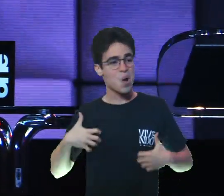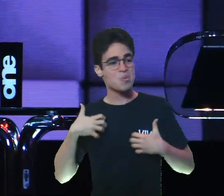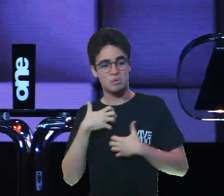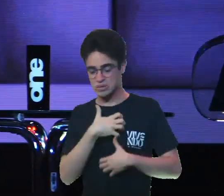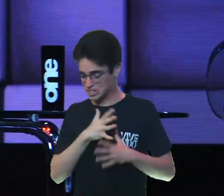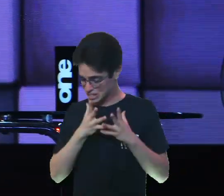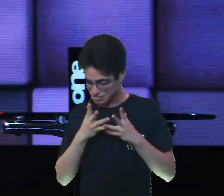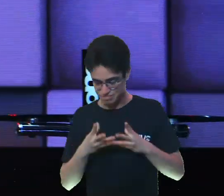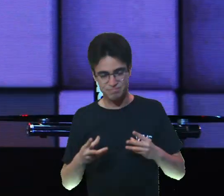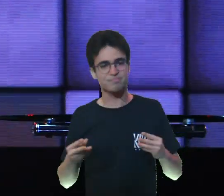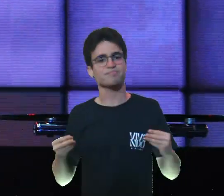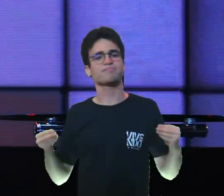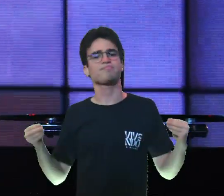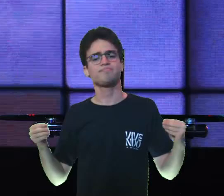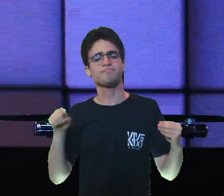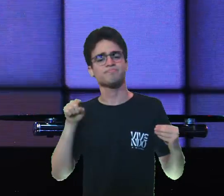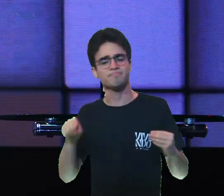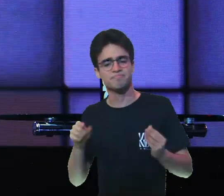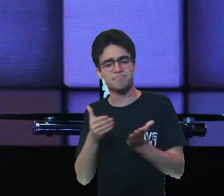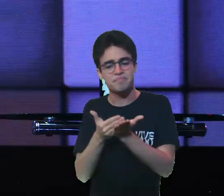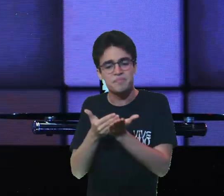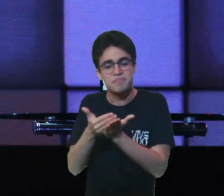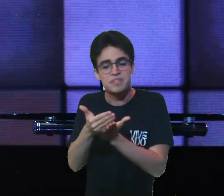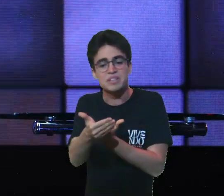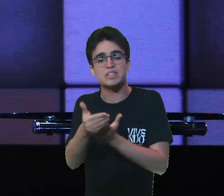do coração dele e vai dando a ele uma